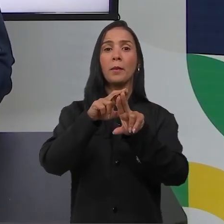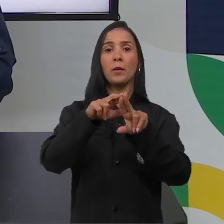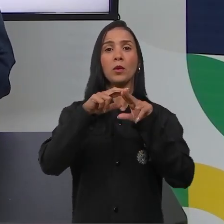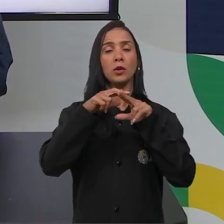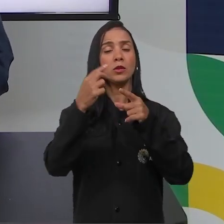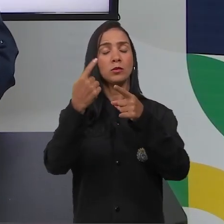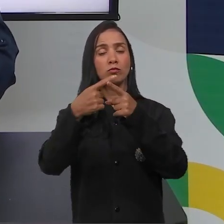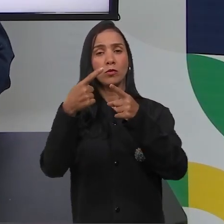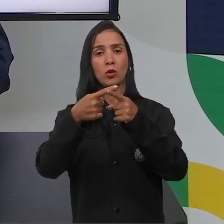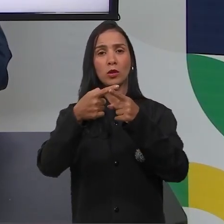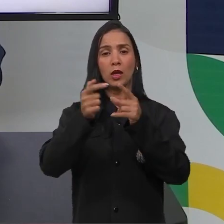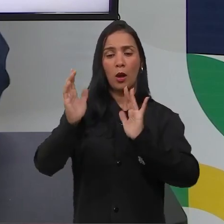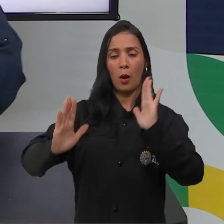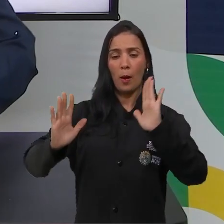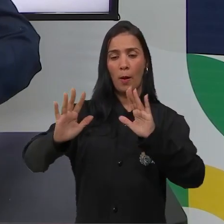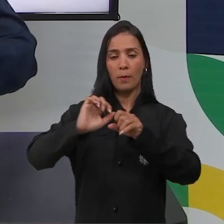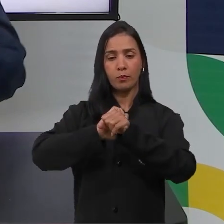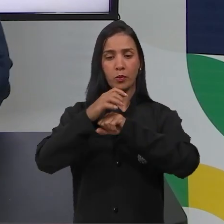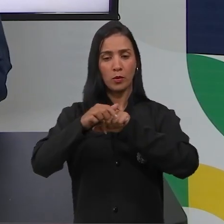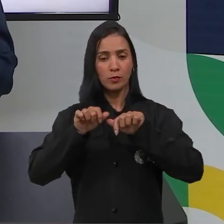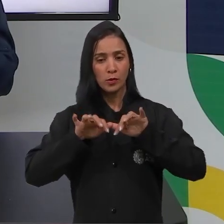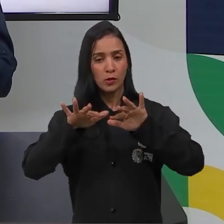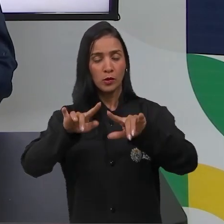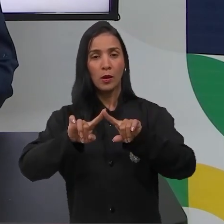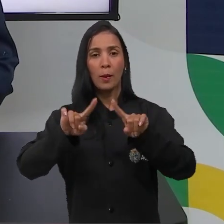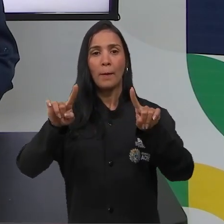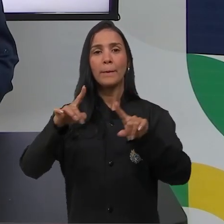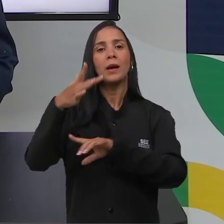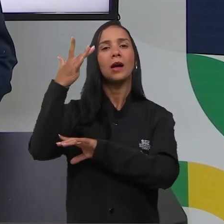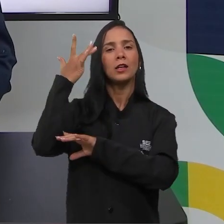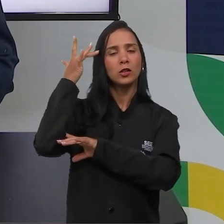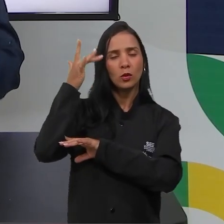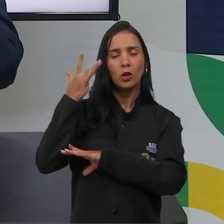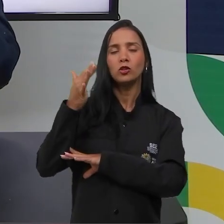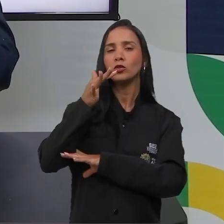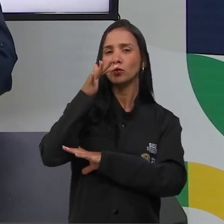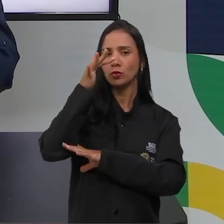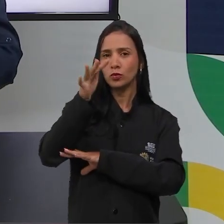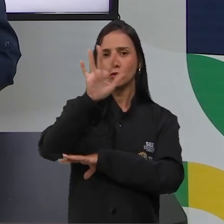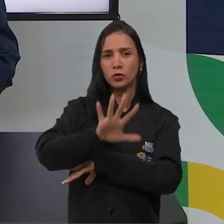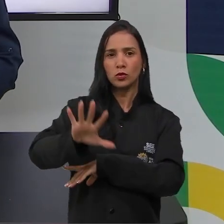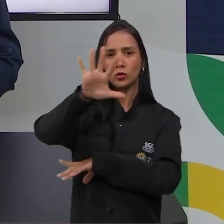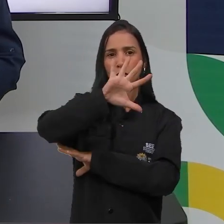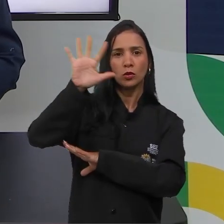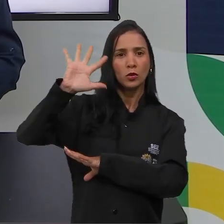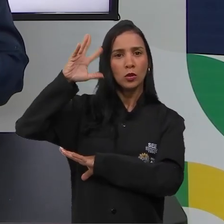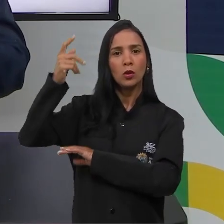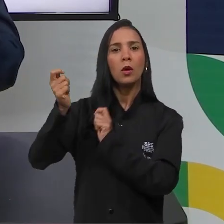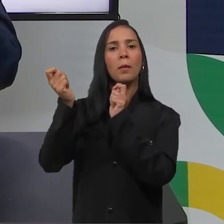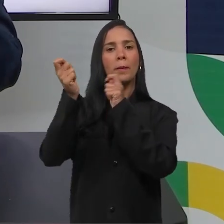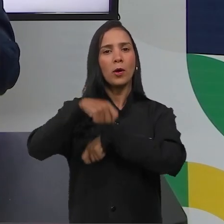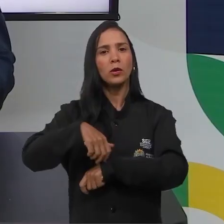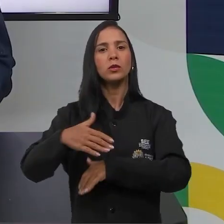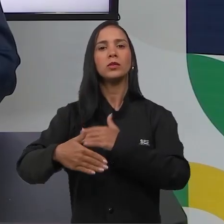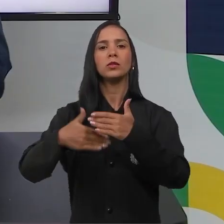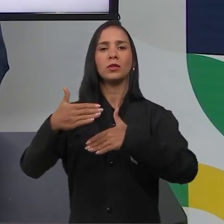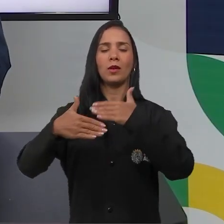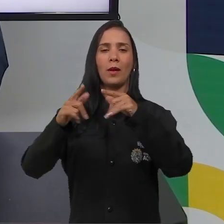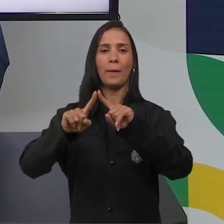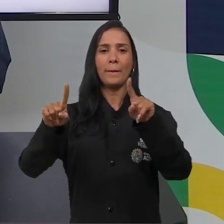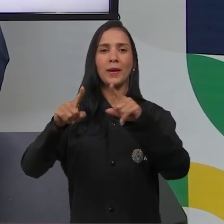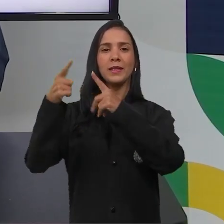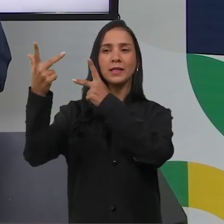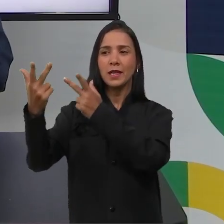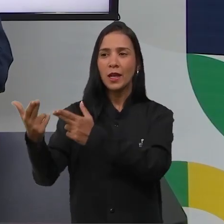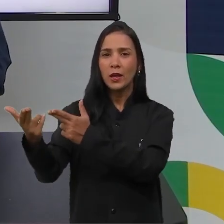contudo, o continente ele pode apresentar aí um crescimento econômico, mas aí vem o porém. Não vai